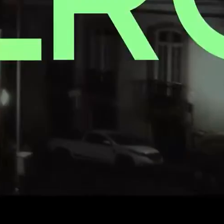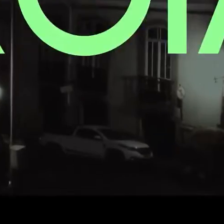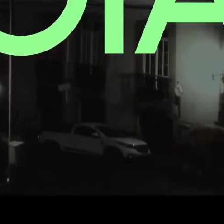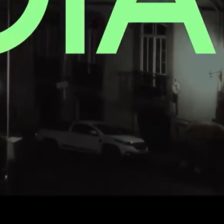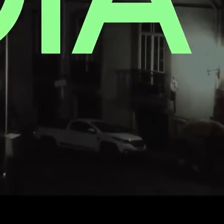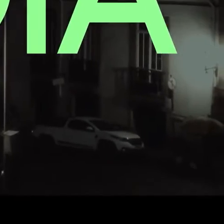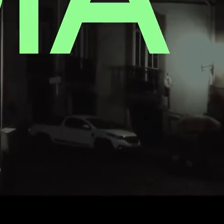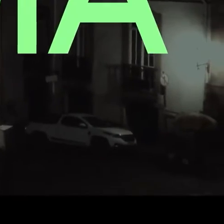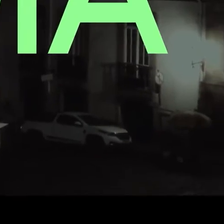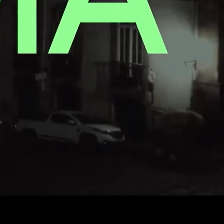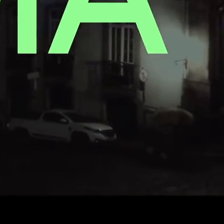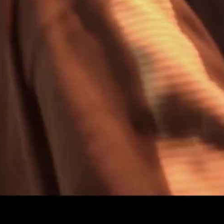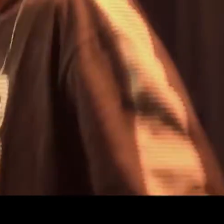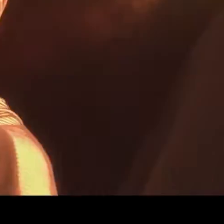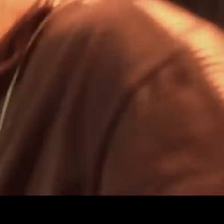uma